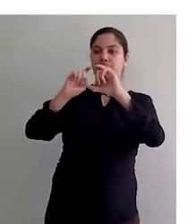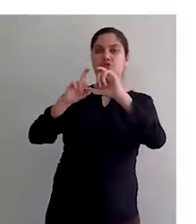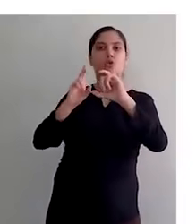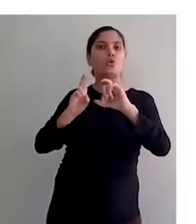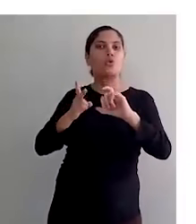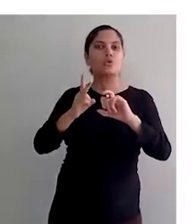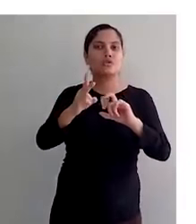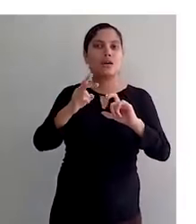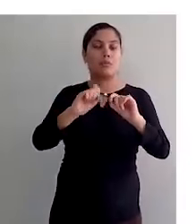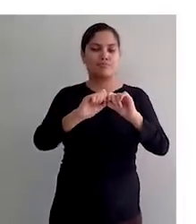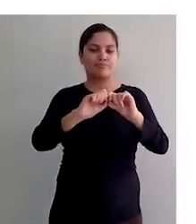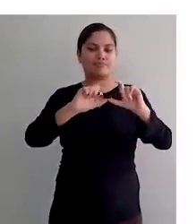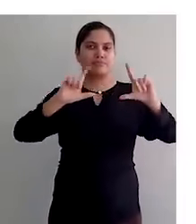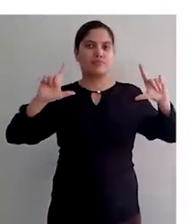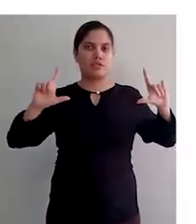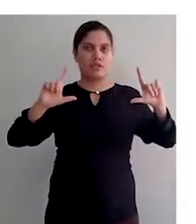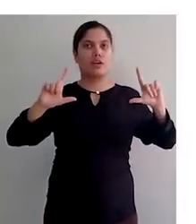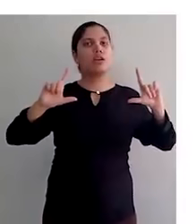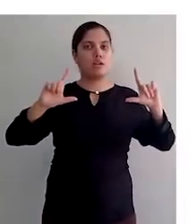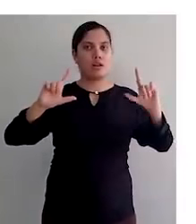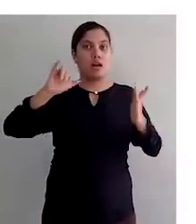app Caixa Tem.